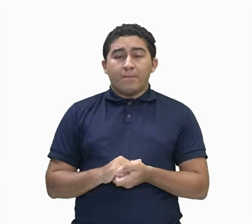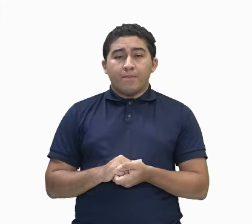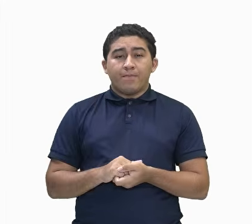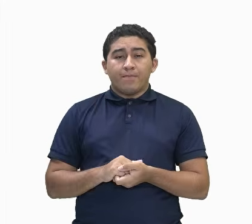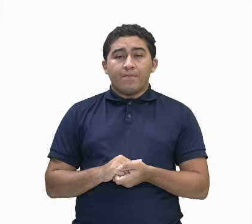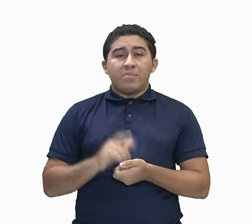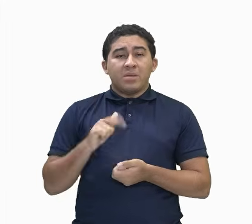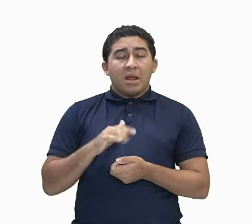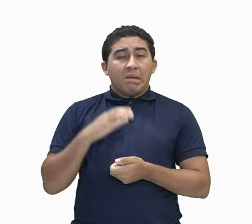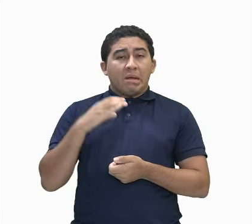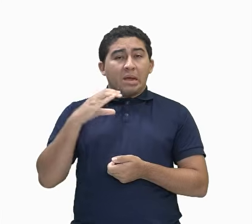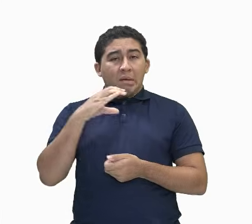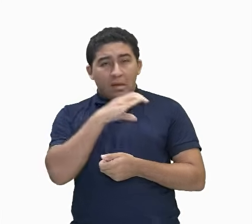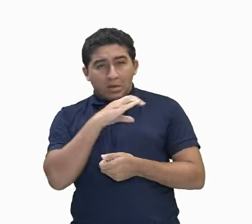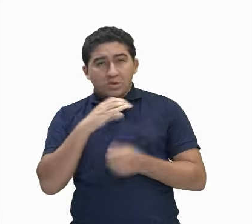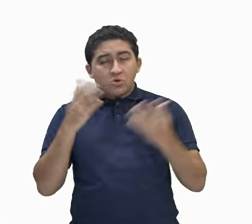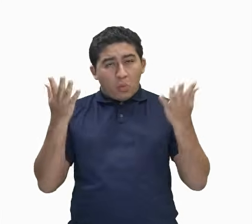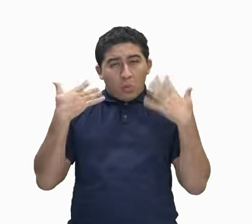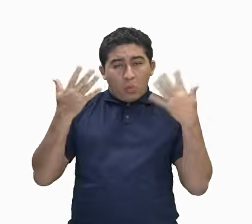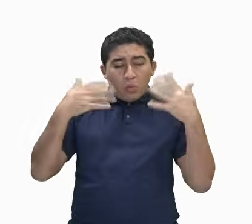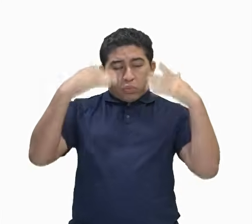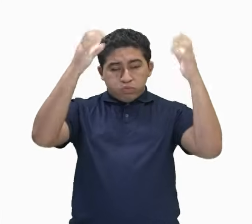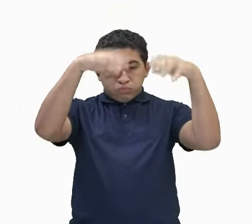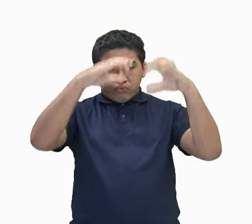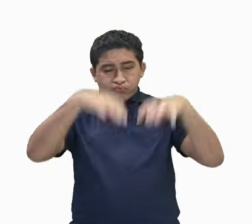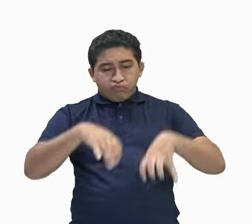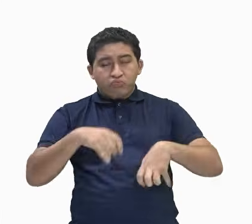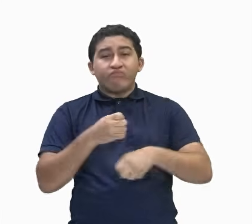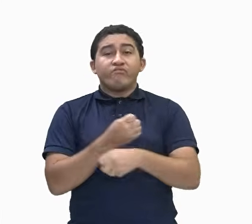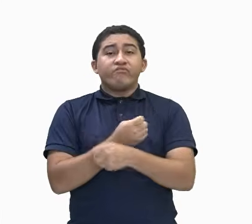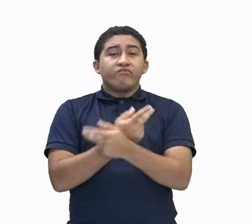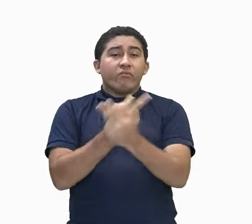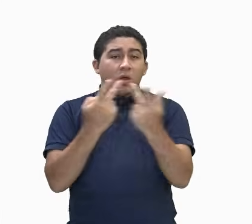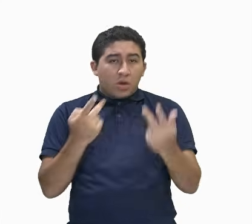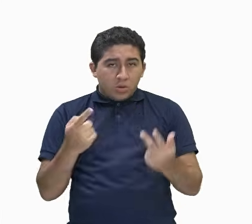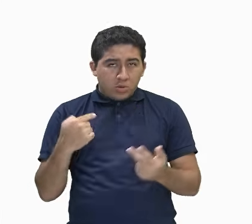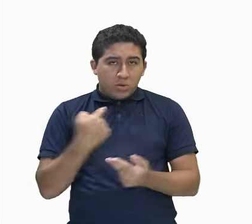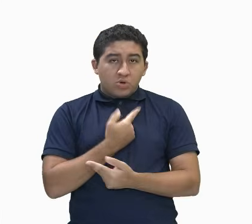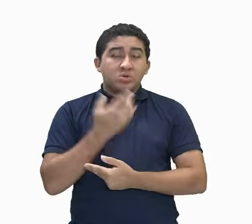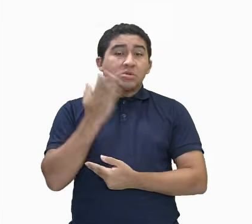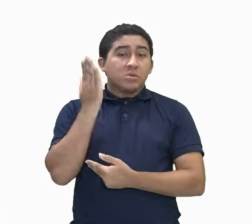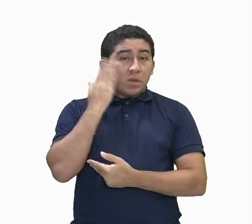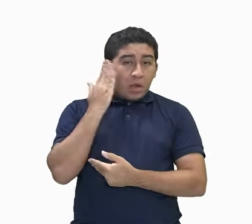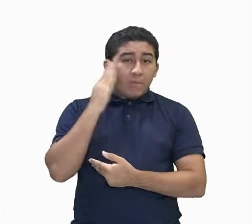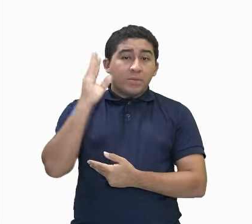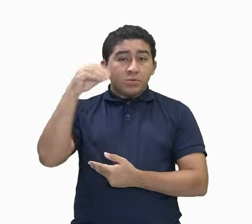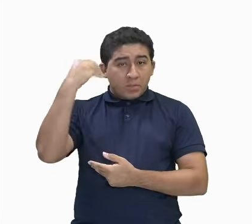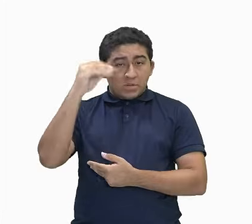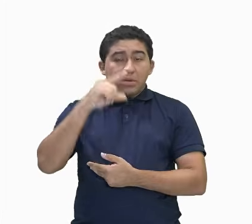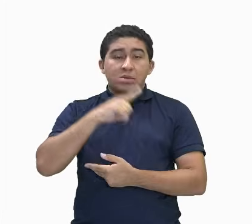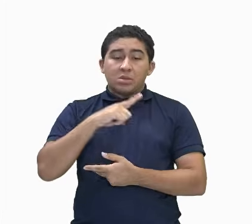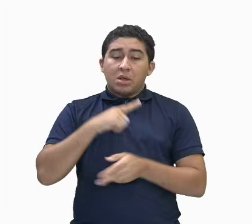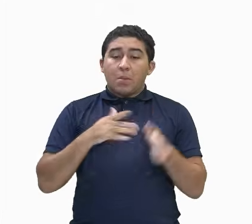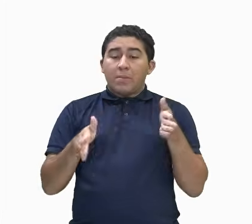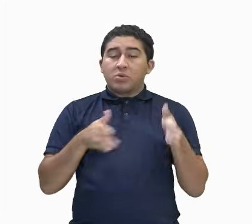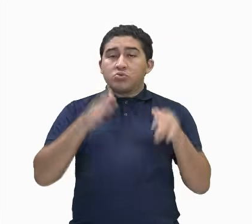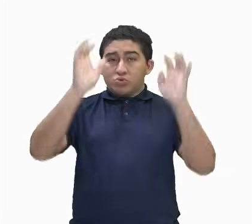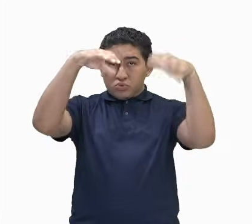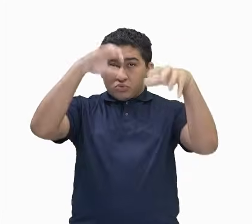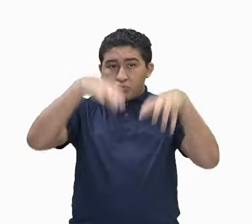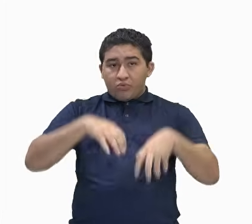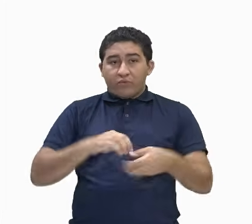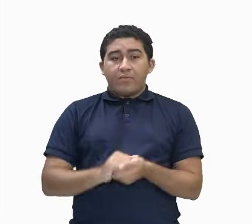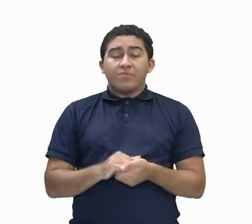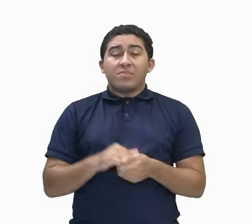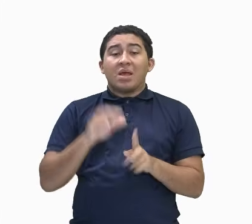quente e úmido. As chuvas, elas são abundantes, nós vivemos isso, e elas acabam sendo regulares. A temperatura média